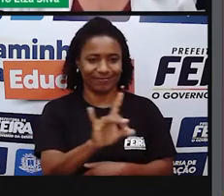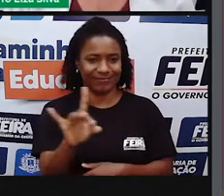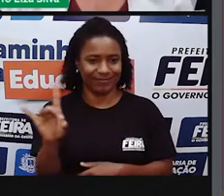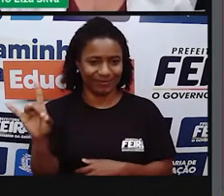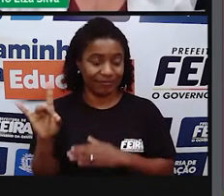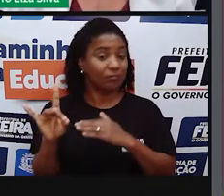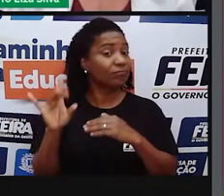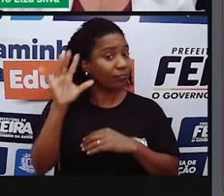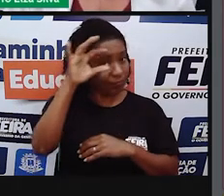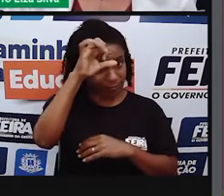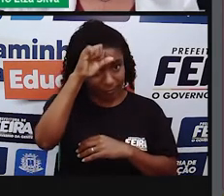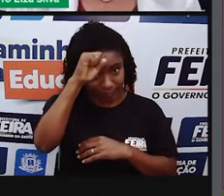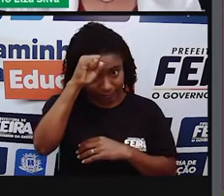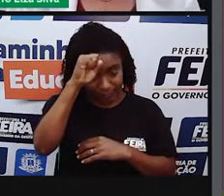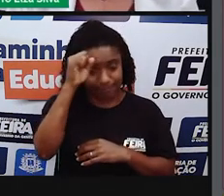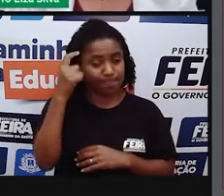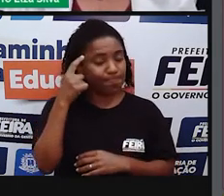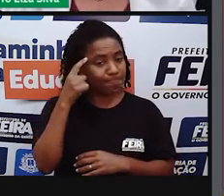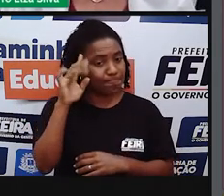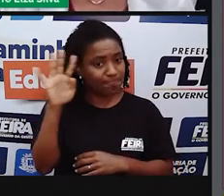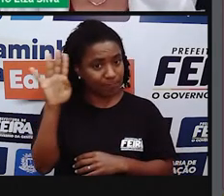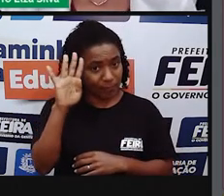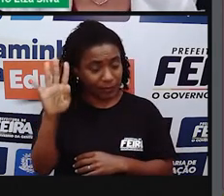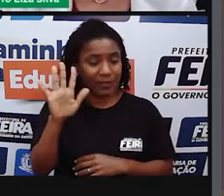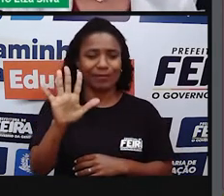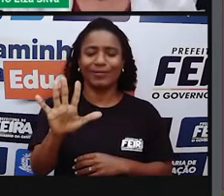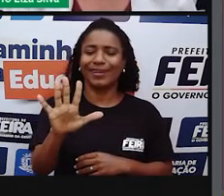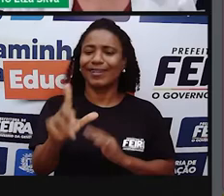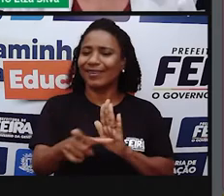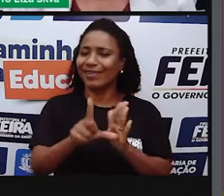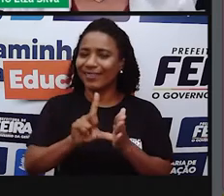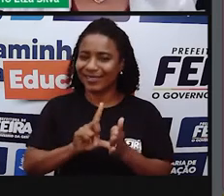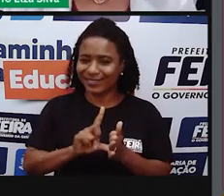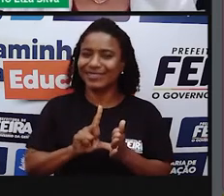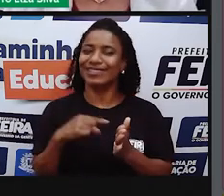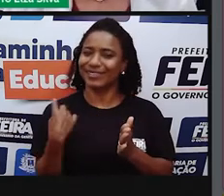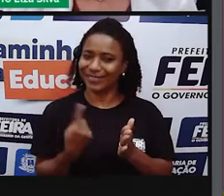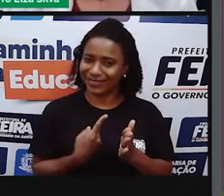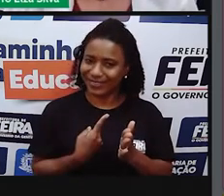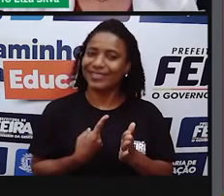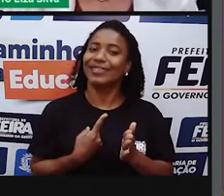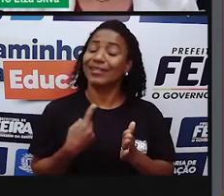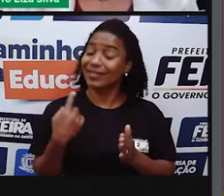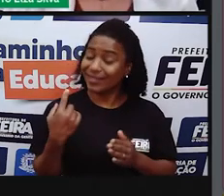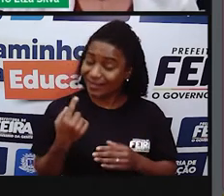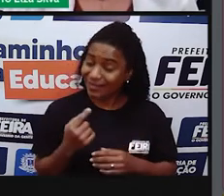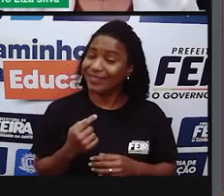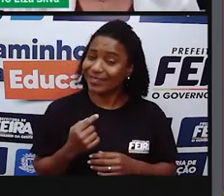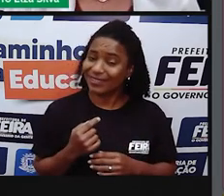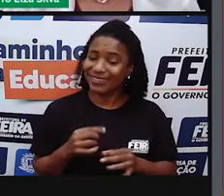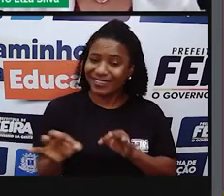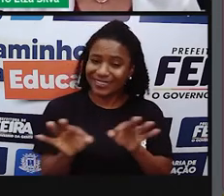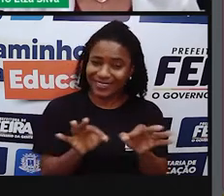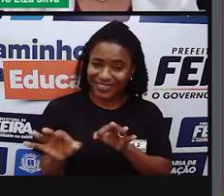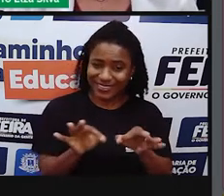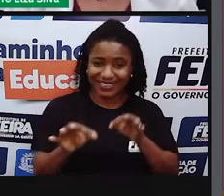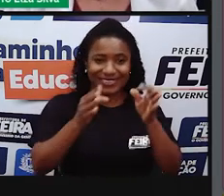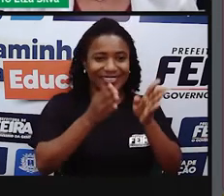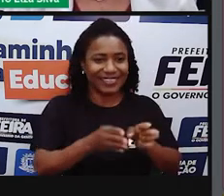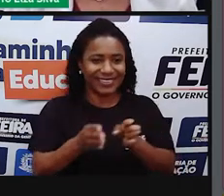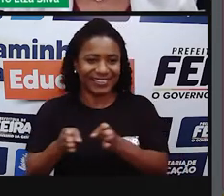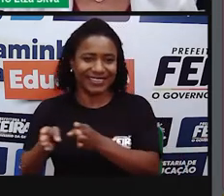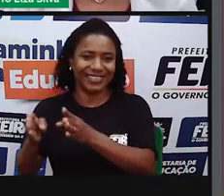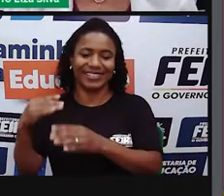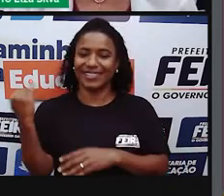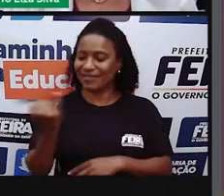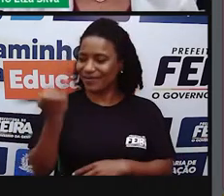É claro que antes de começarmos a nossa aula, é importante que nós organizemos o nosso ambiente